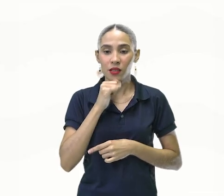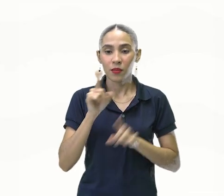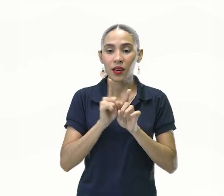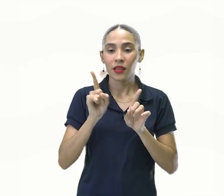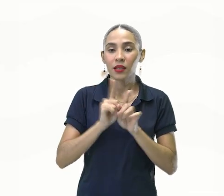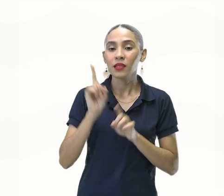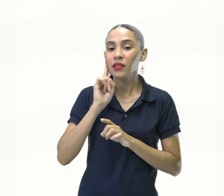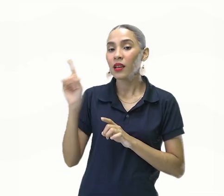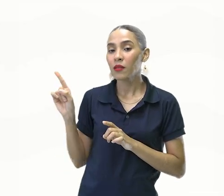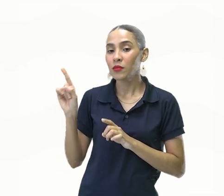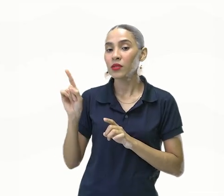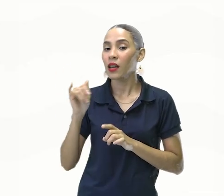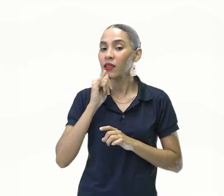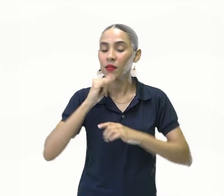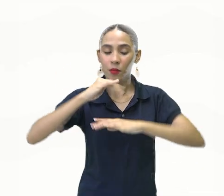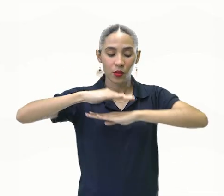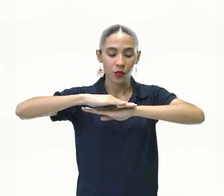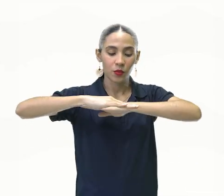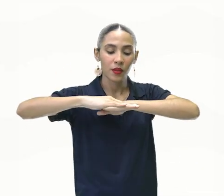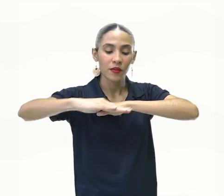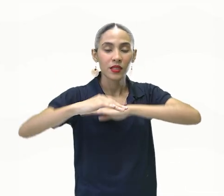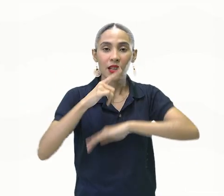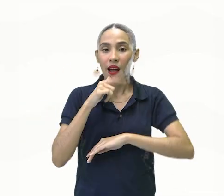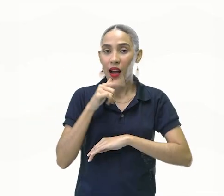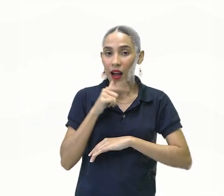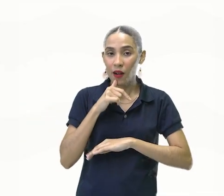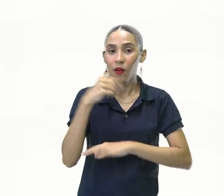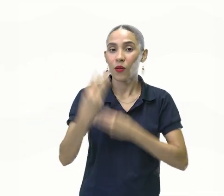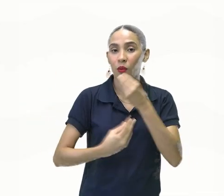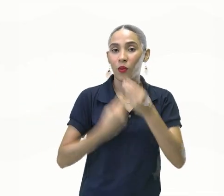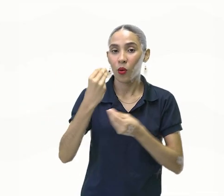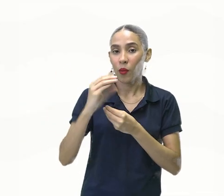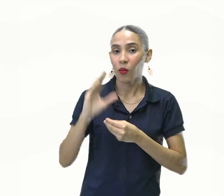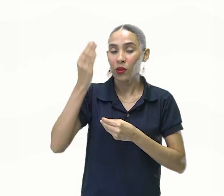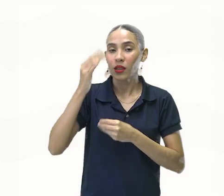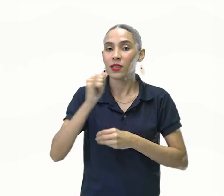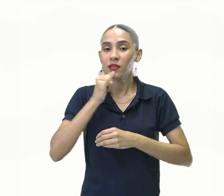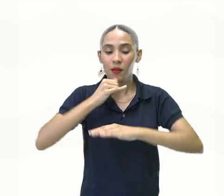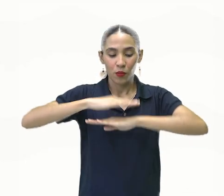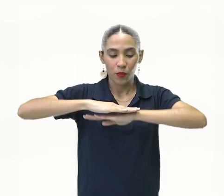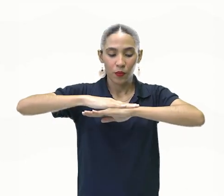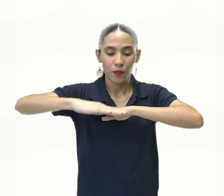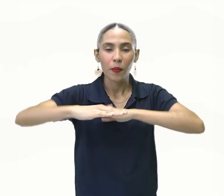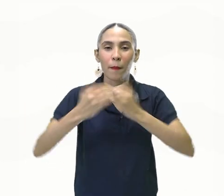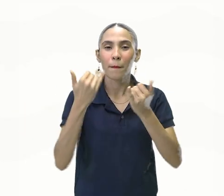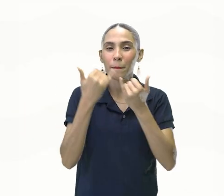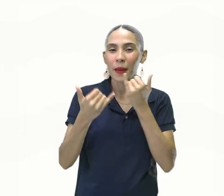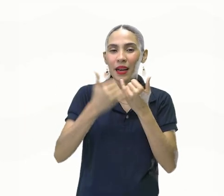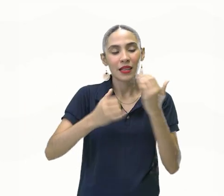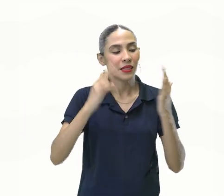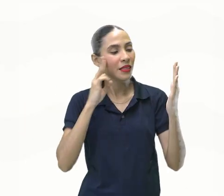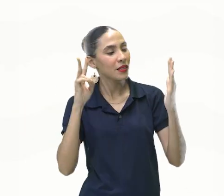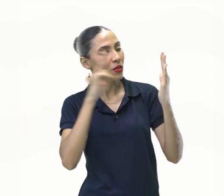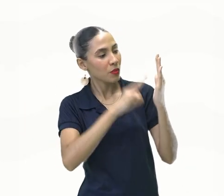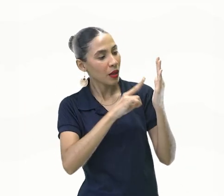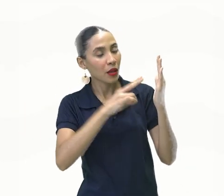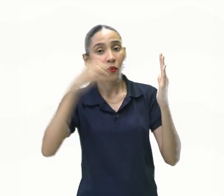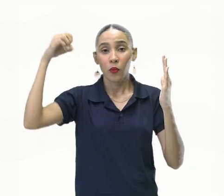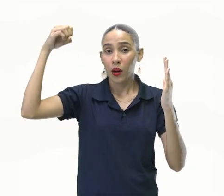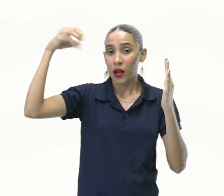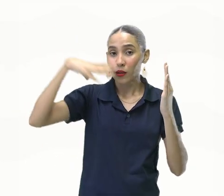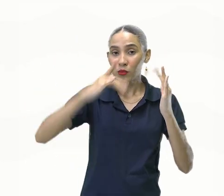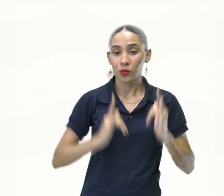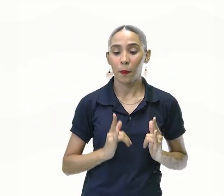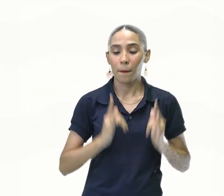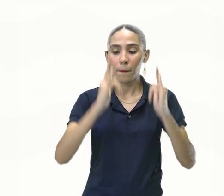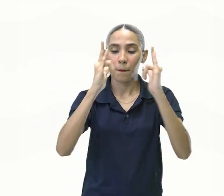físico envolvido. Nós temos aí que a superfície da água funciona como um espelho natural. A luz que